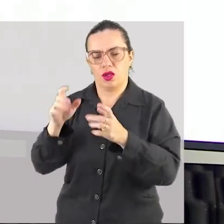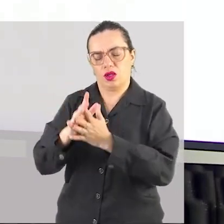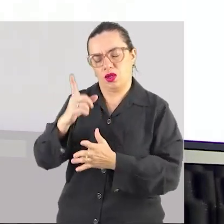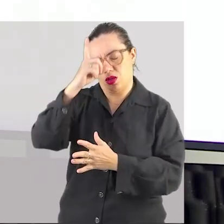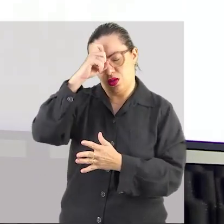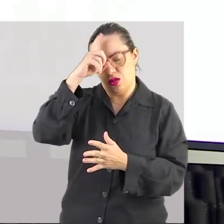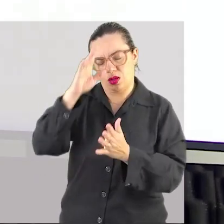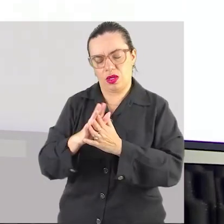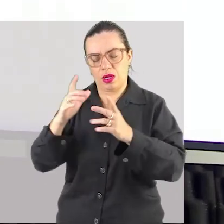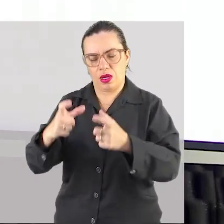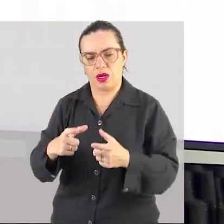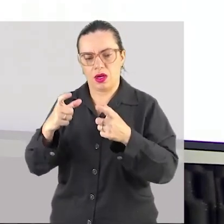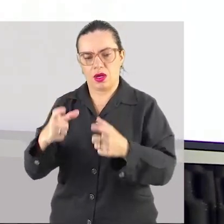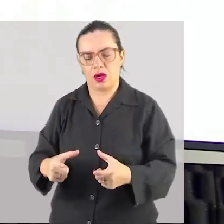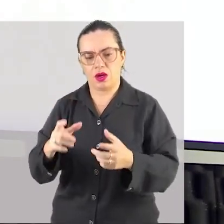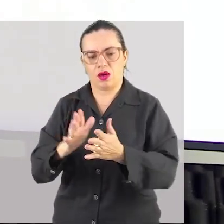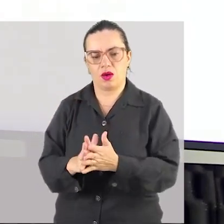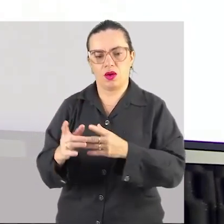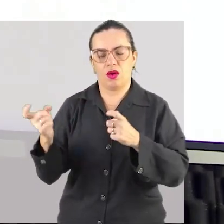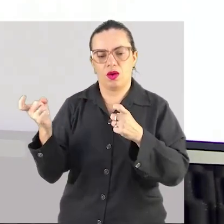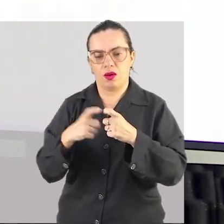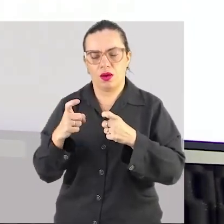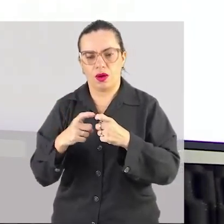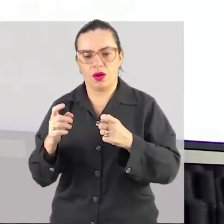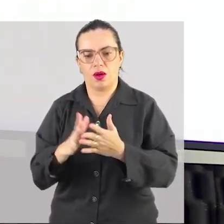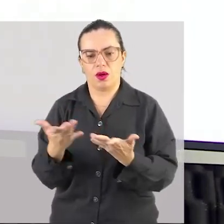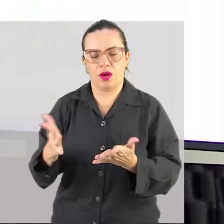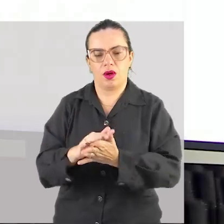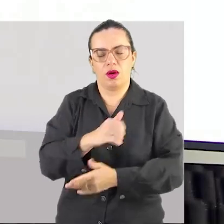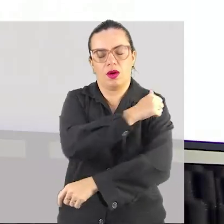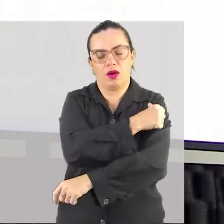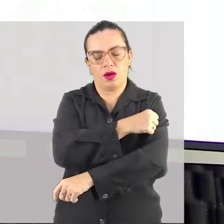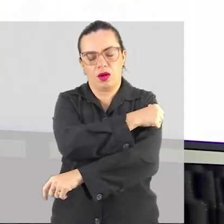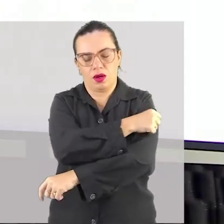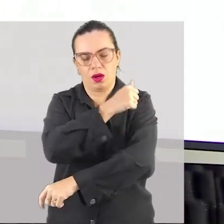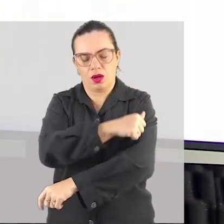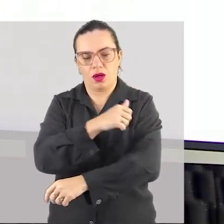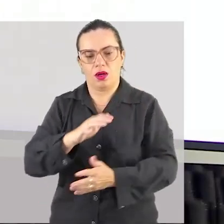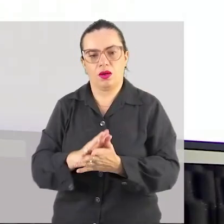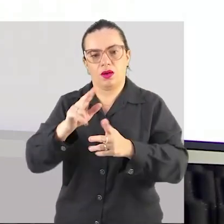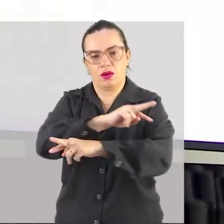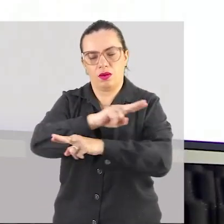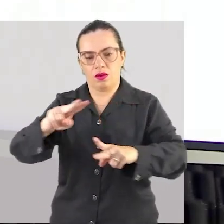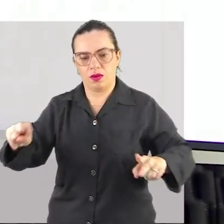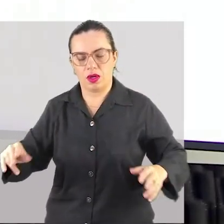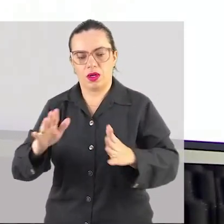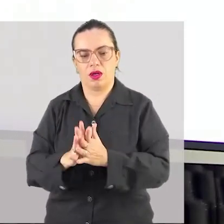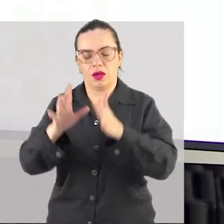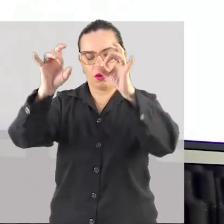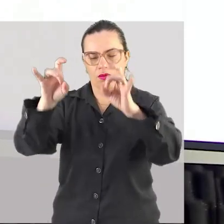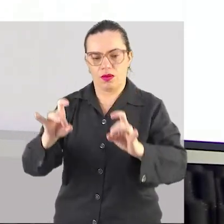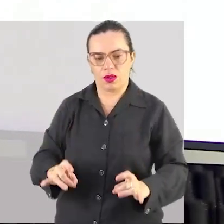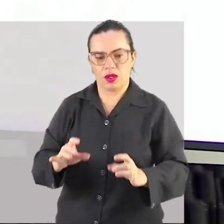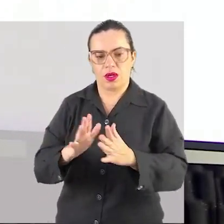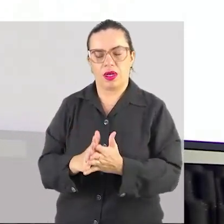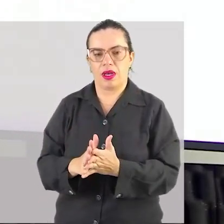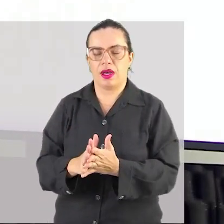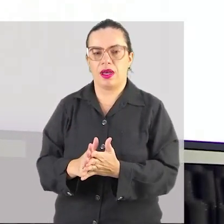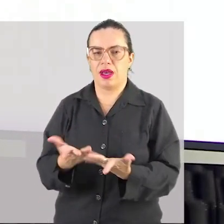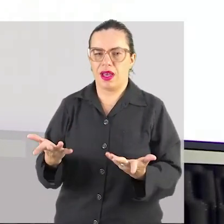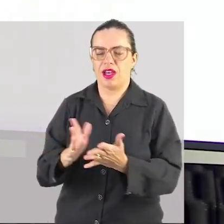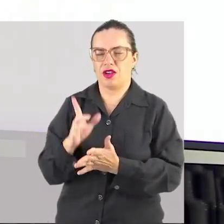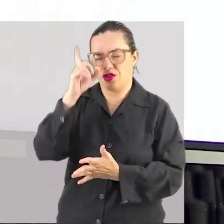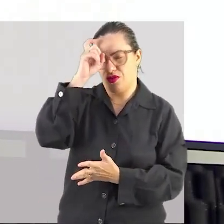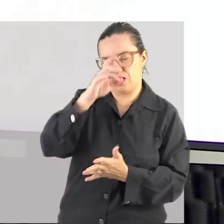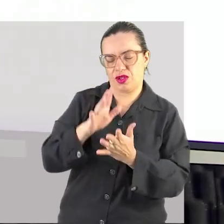enfermeiros equipe multidisciplinar lá na zona rural É raro É raro ainda mas já existe esse movimento de aparelhamento do